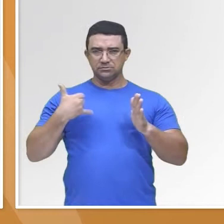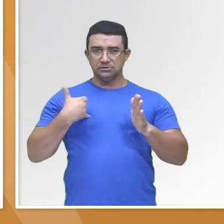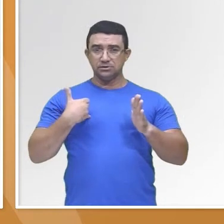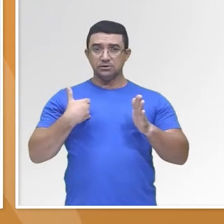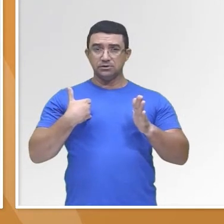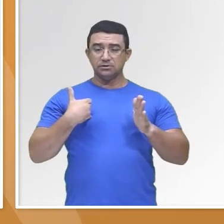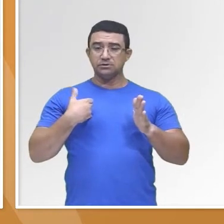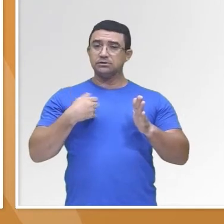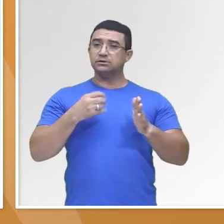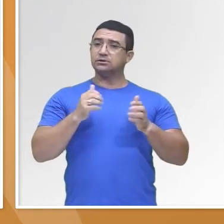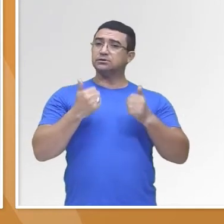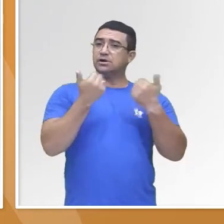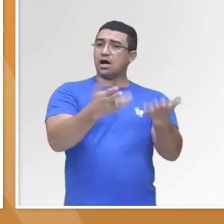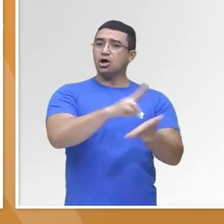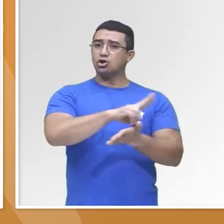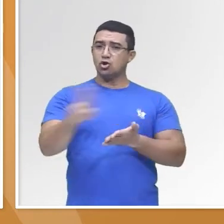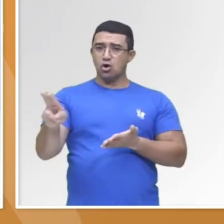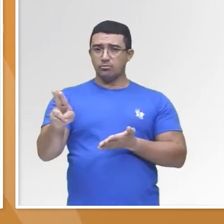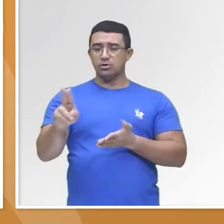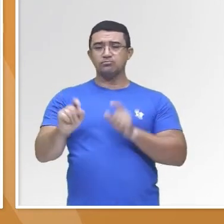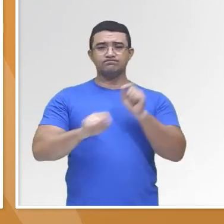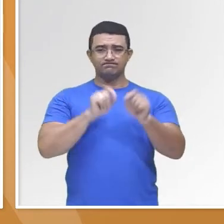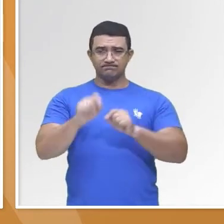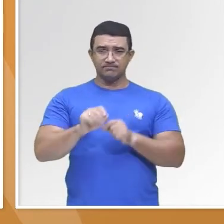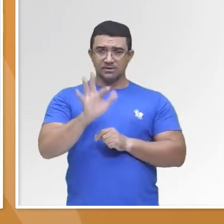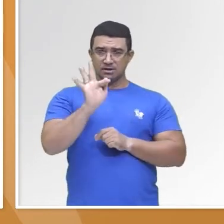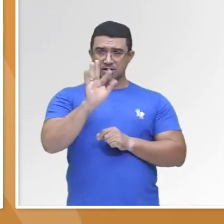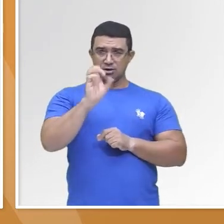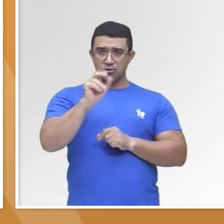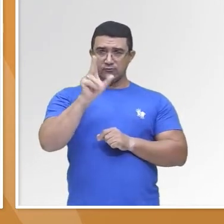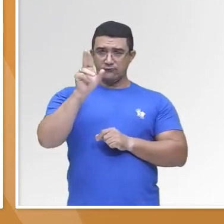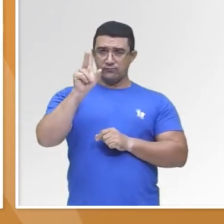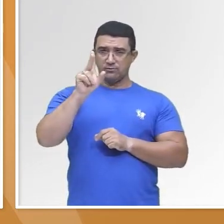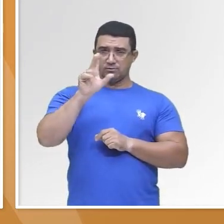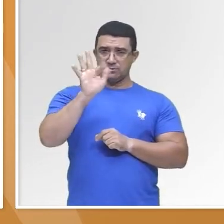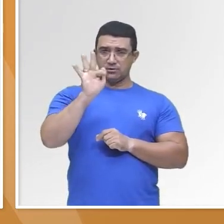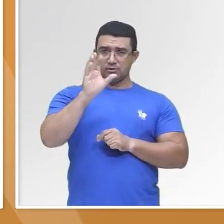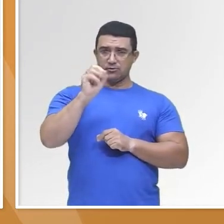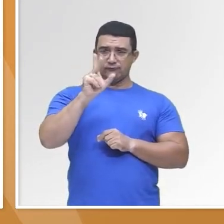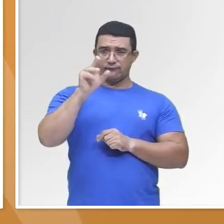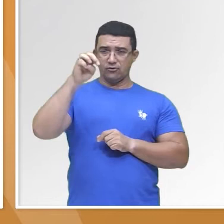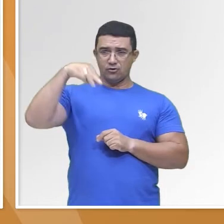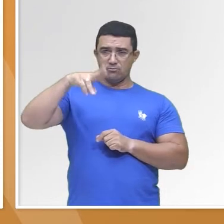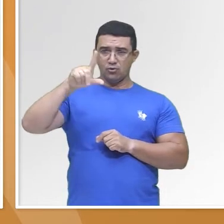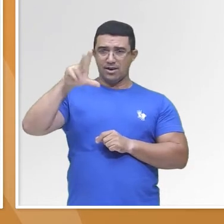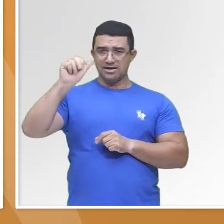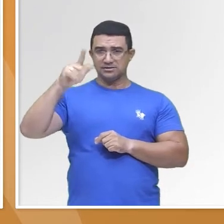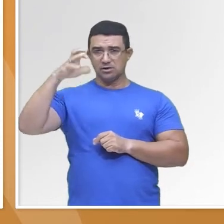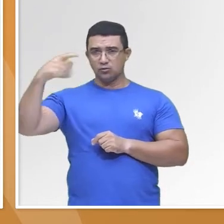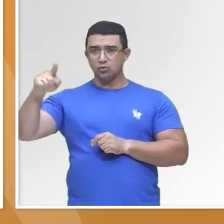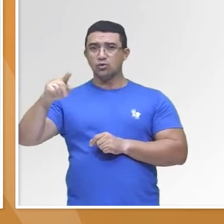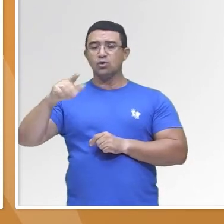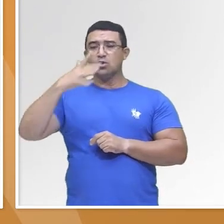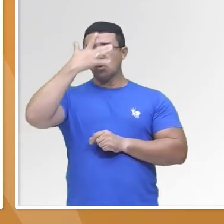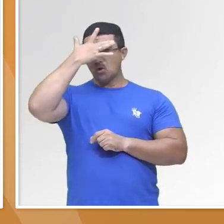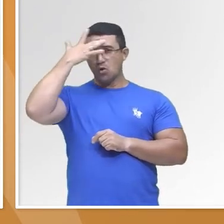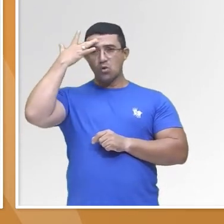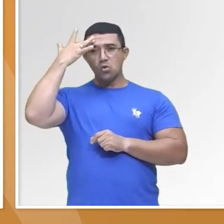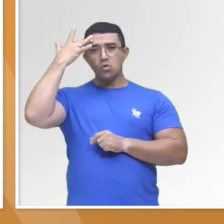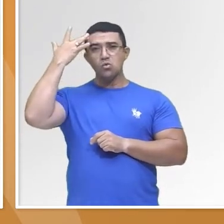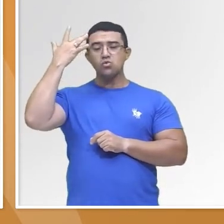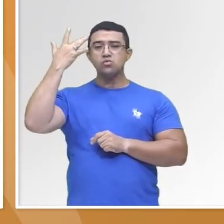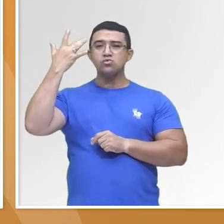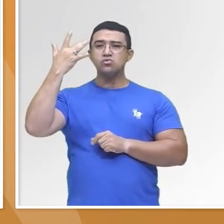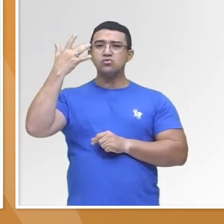damos o nome de população economicamente ativa, chamada de PEA,